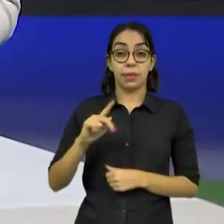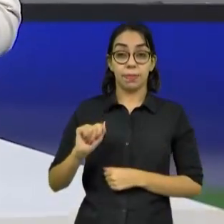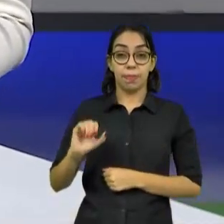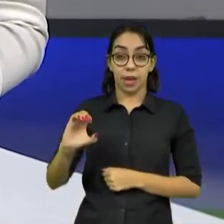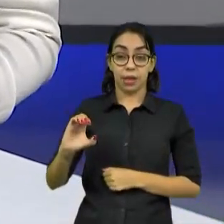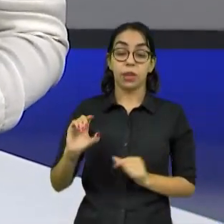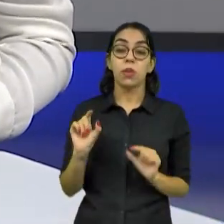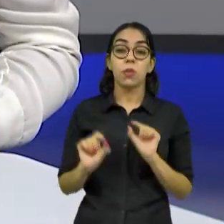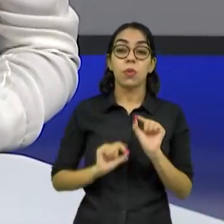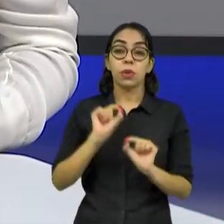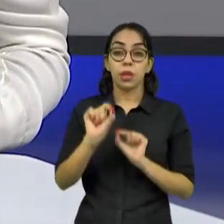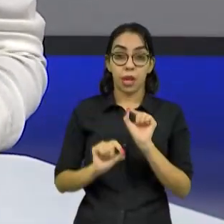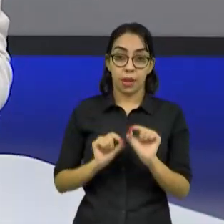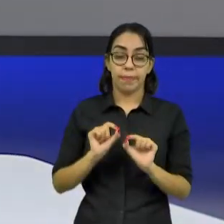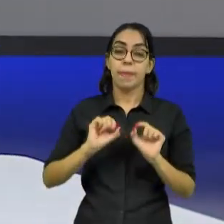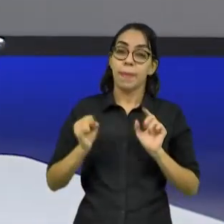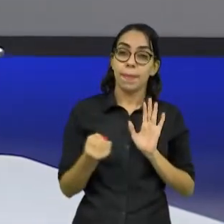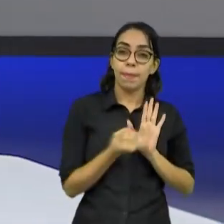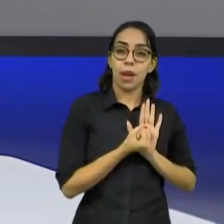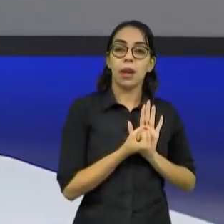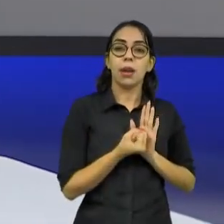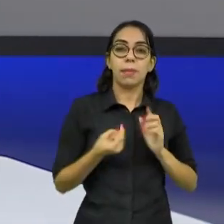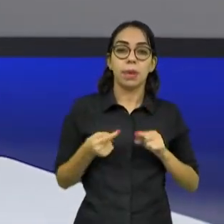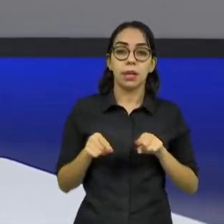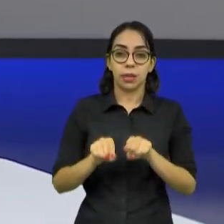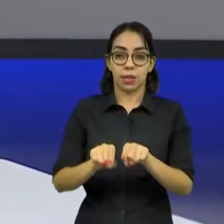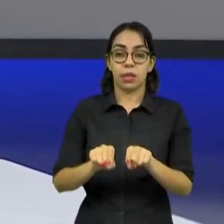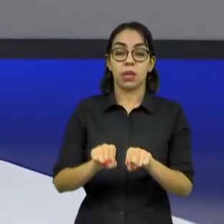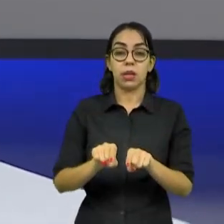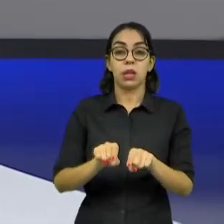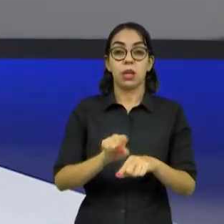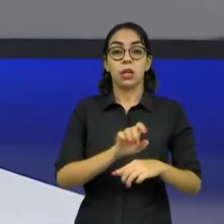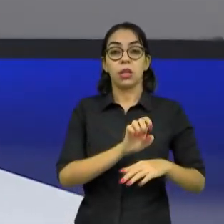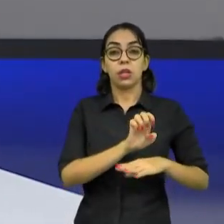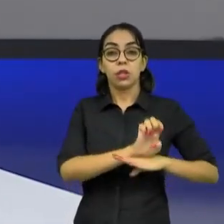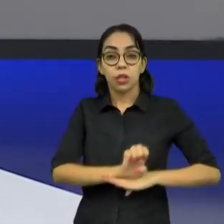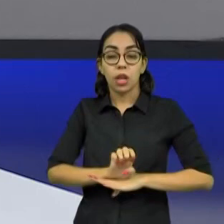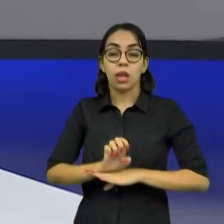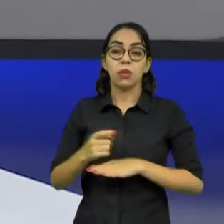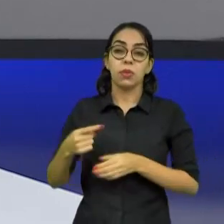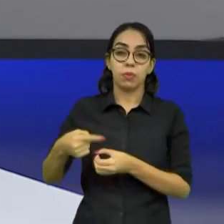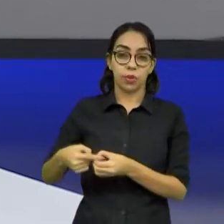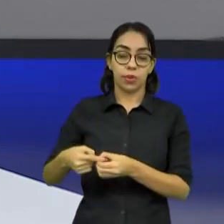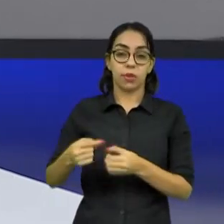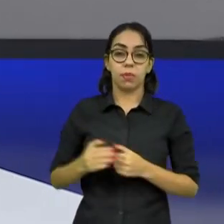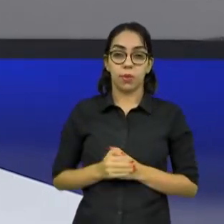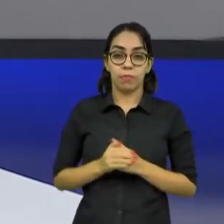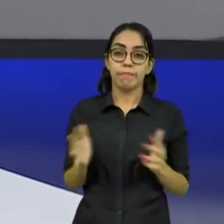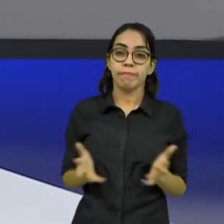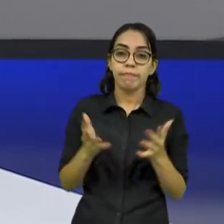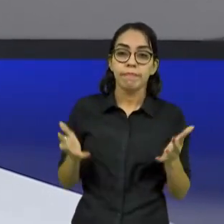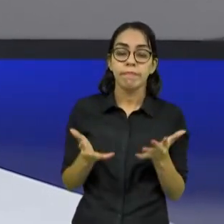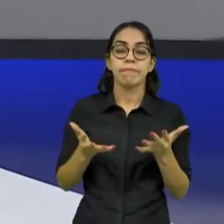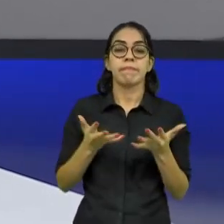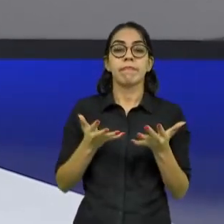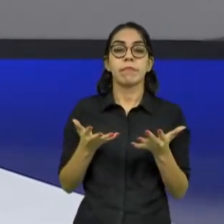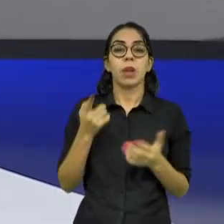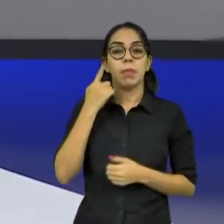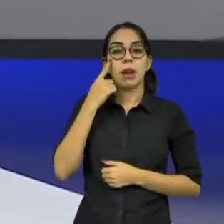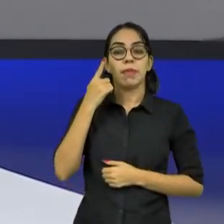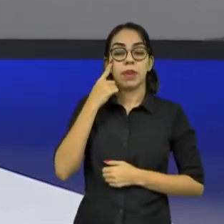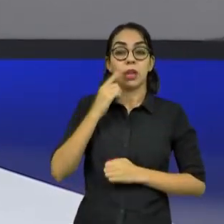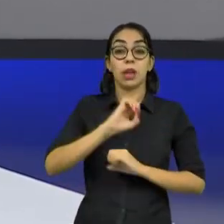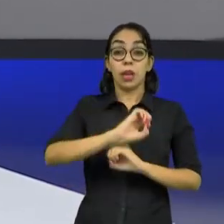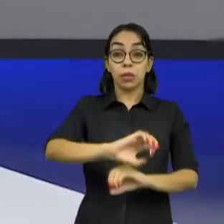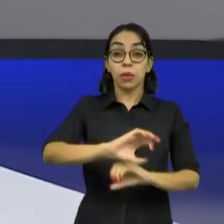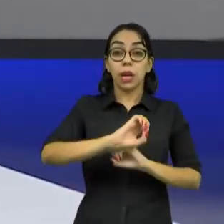iniciativa é um marco na parceria entre Estado e municípios para a melhoria dos resultados da educação pública, servindo